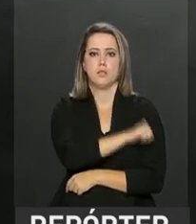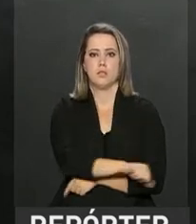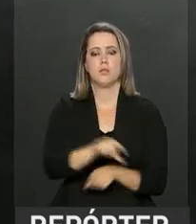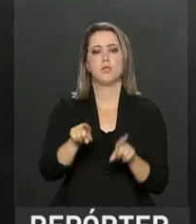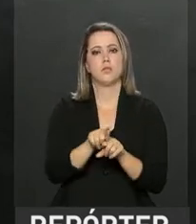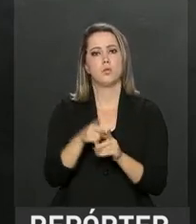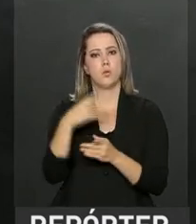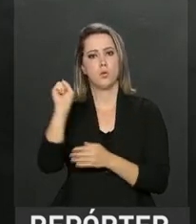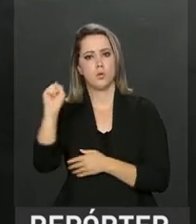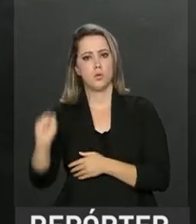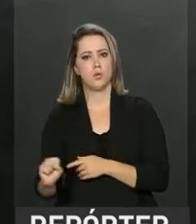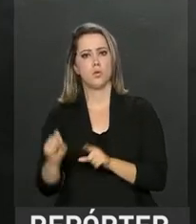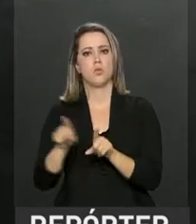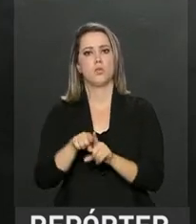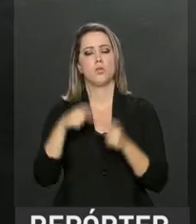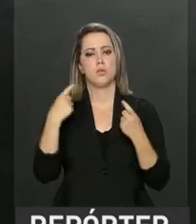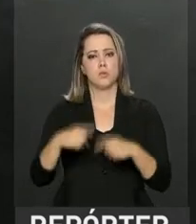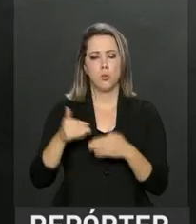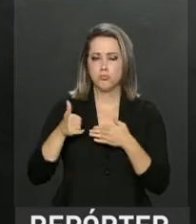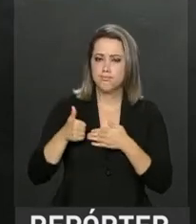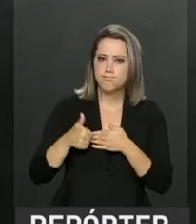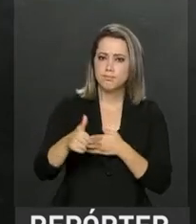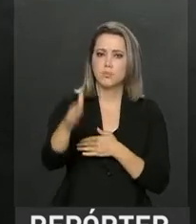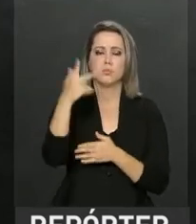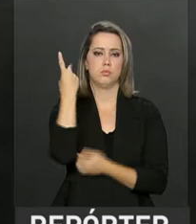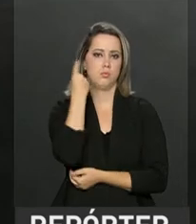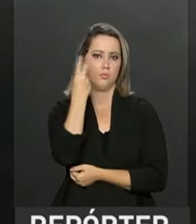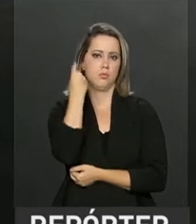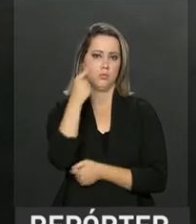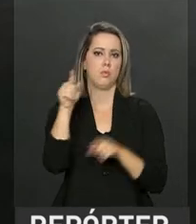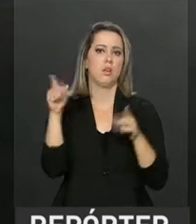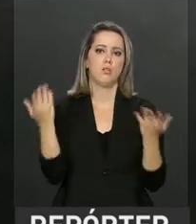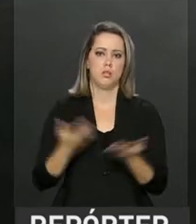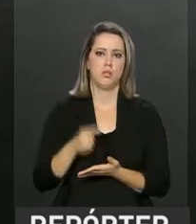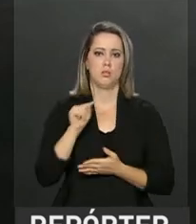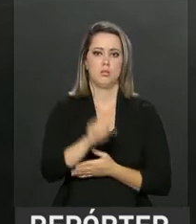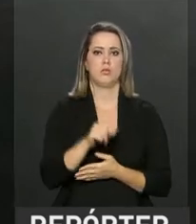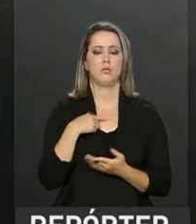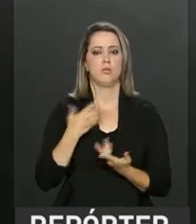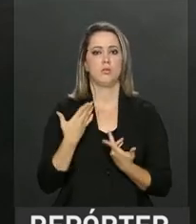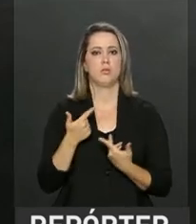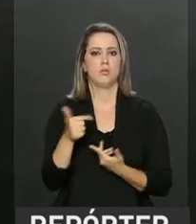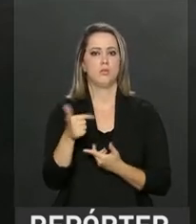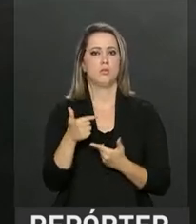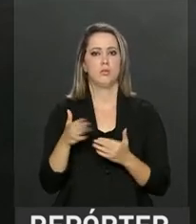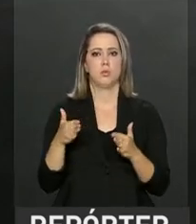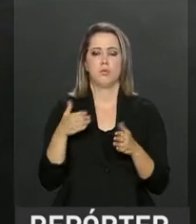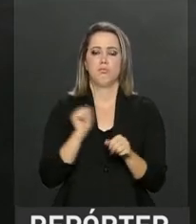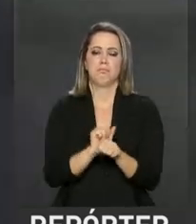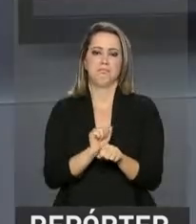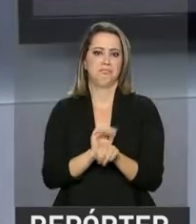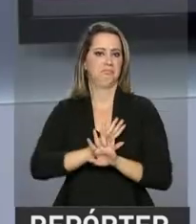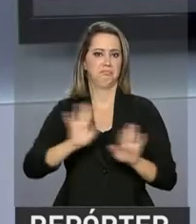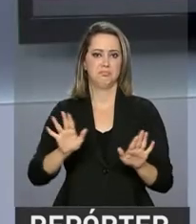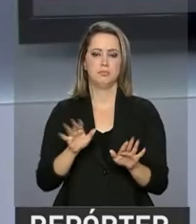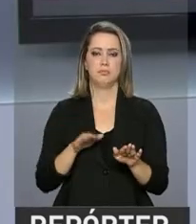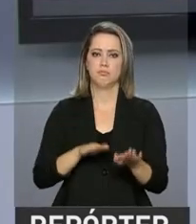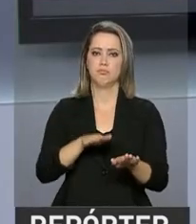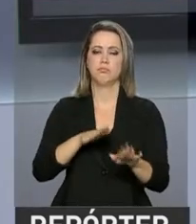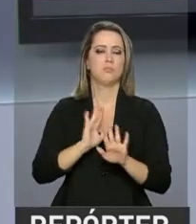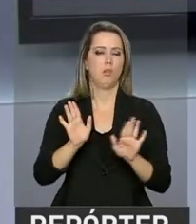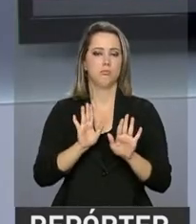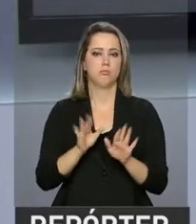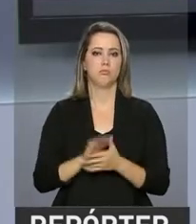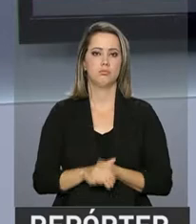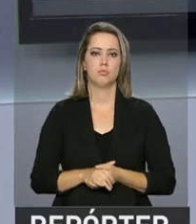sudeste do país um movimento segue normal até este momento sem retenção e olha